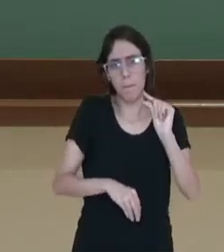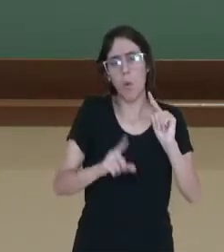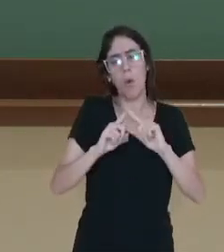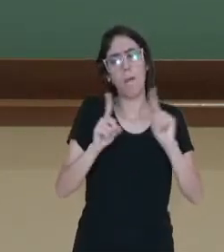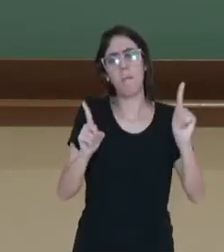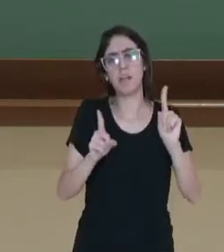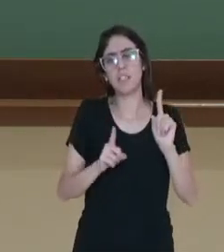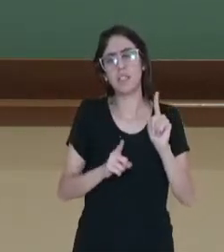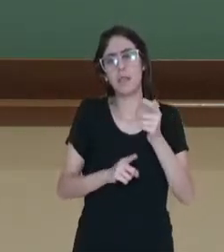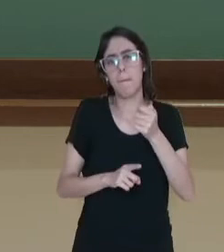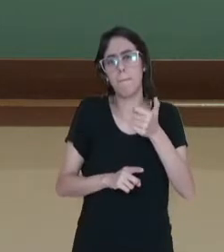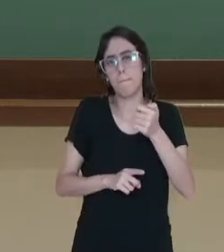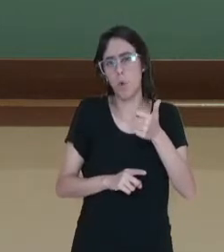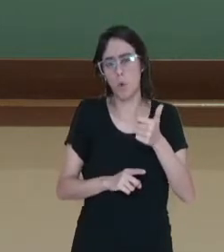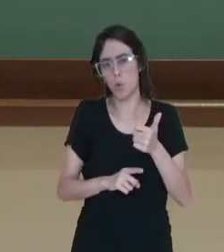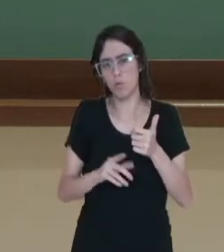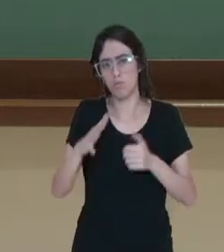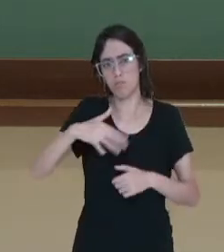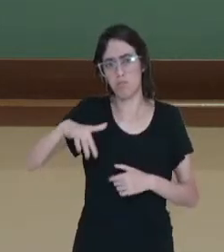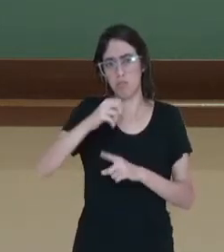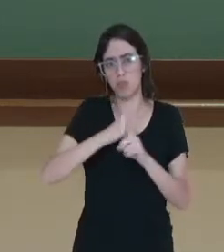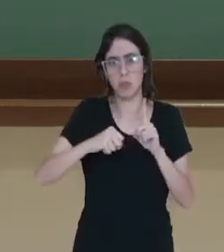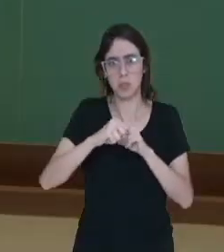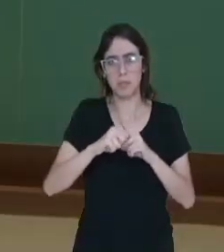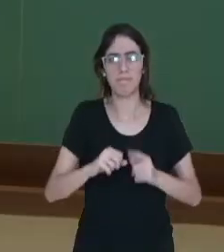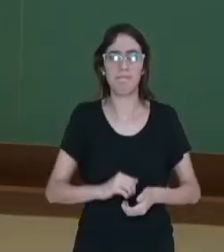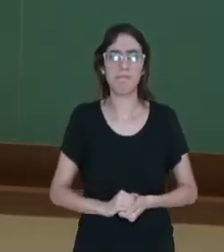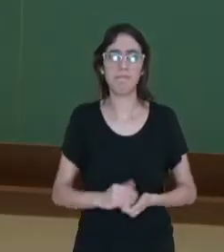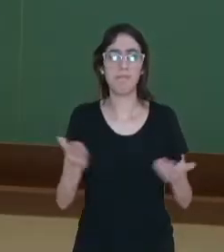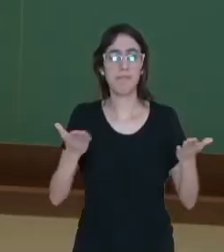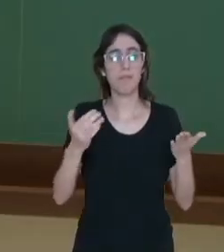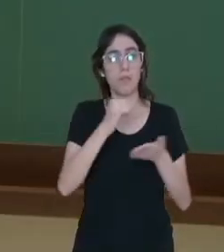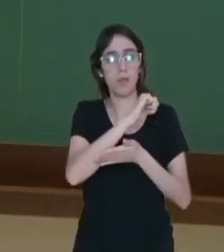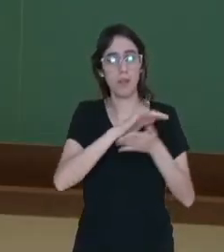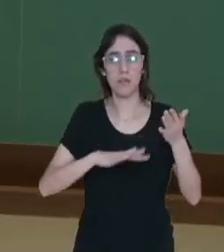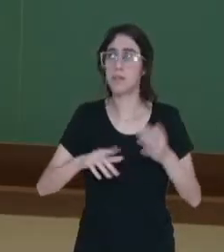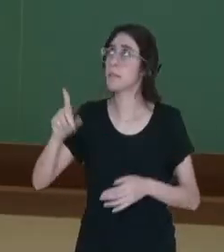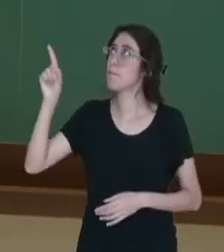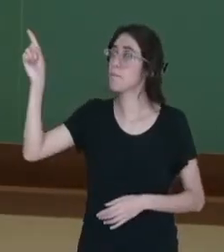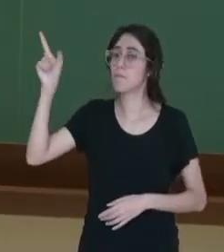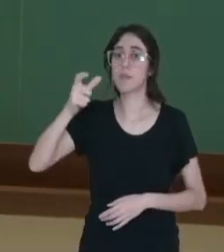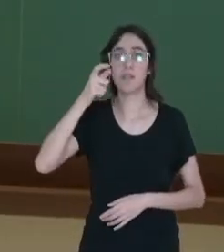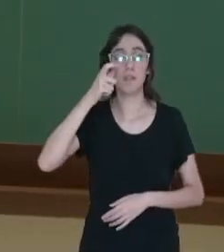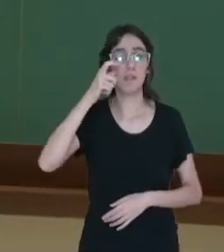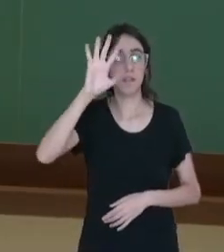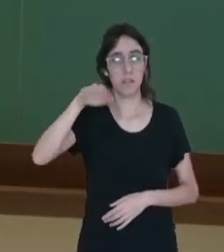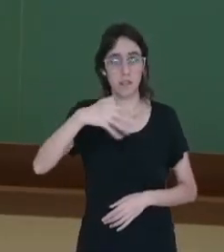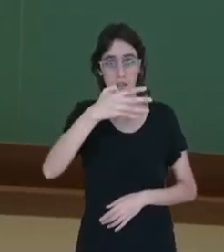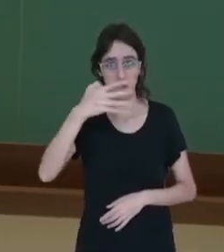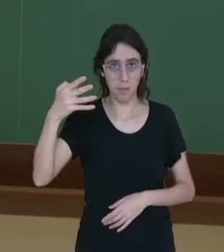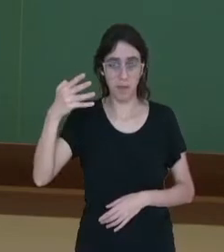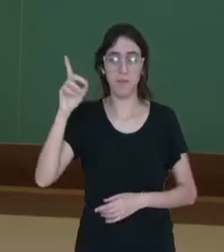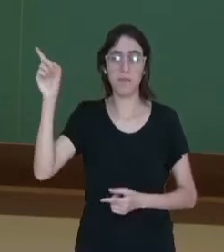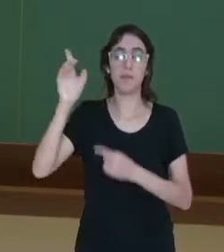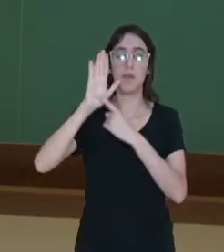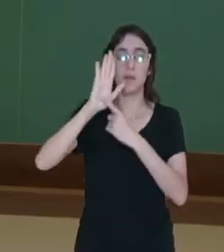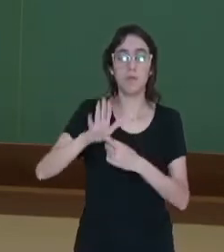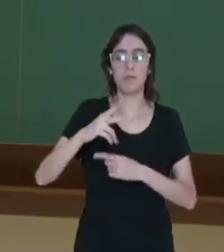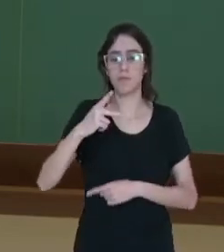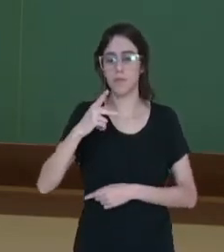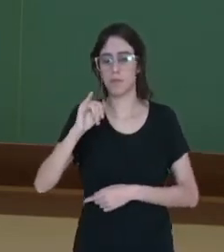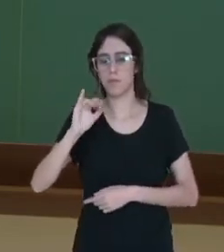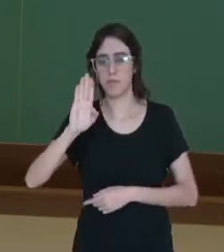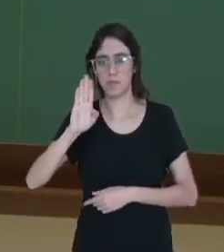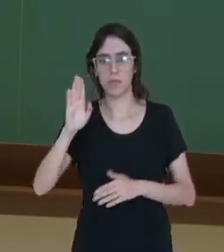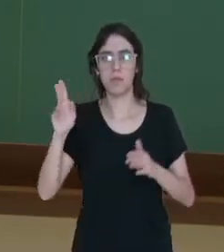crise pela sociedade brasileira. Exercício para você analisar esta tabela que mostra o Produto Interno Bruto